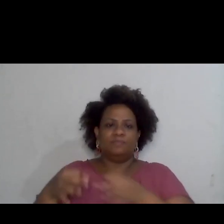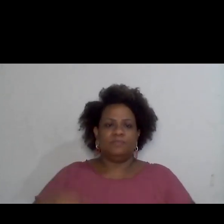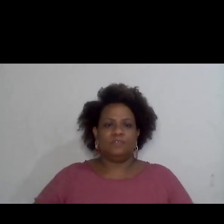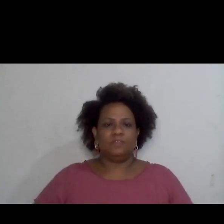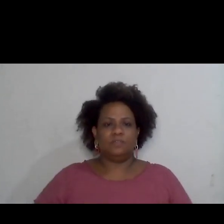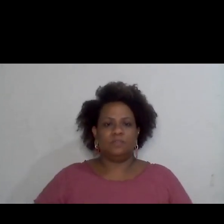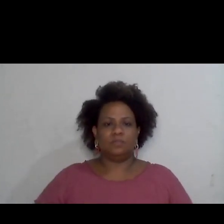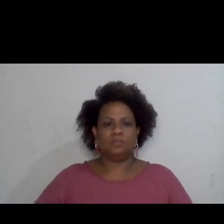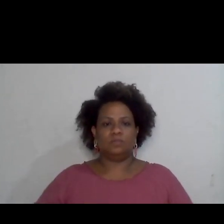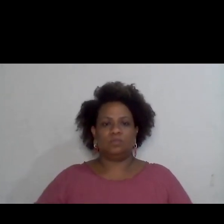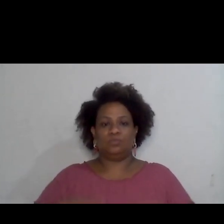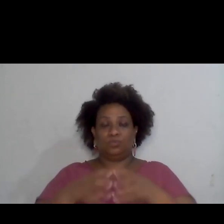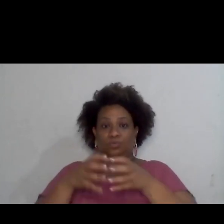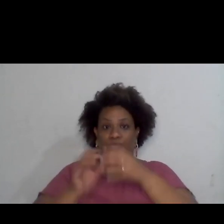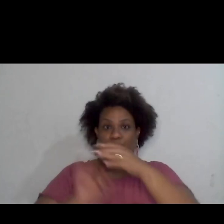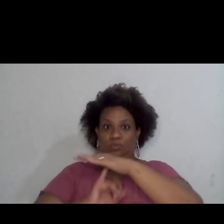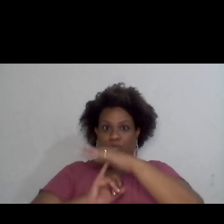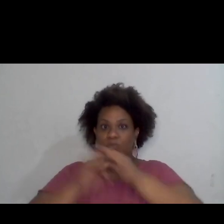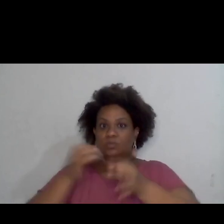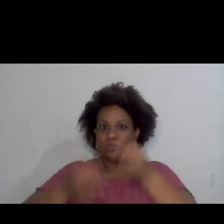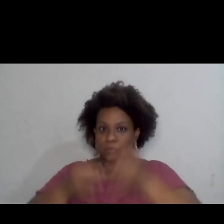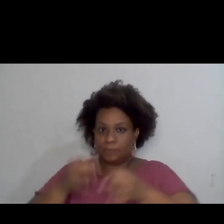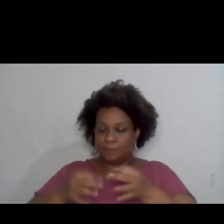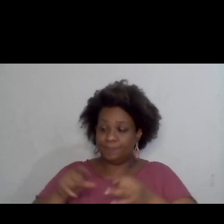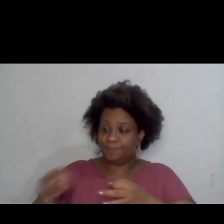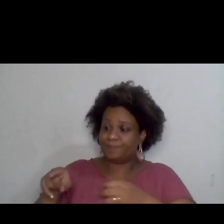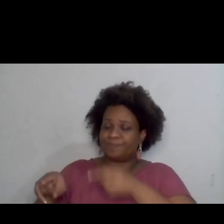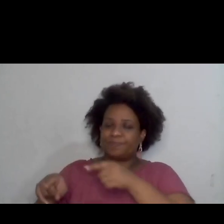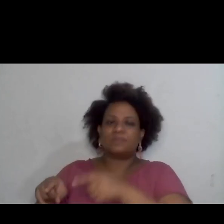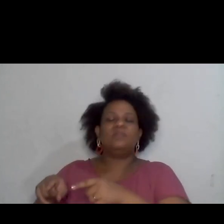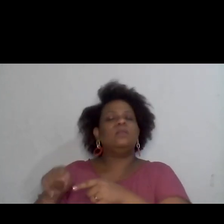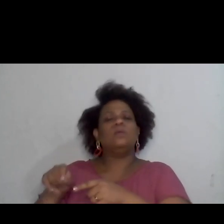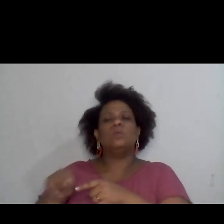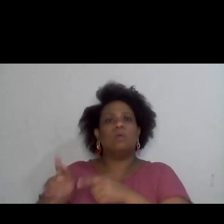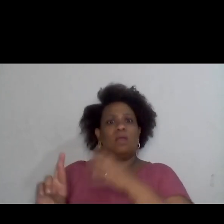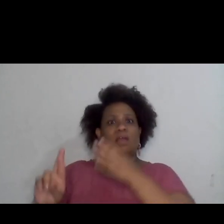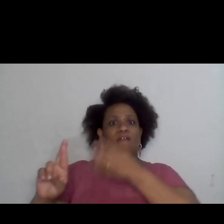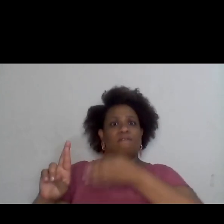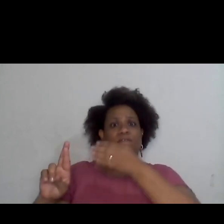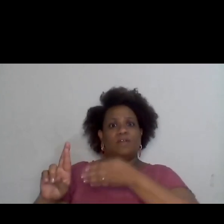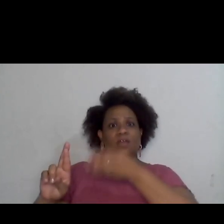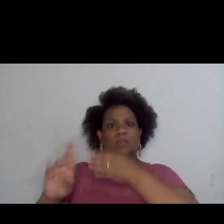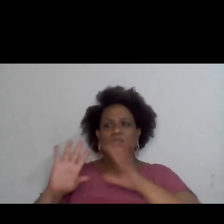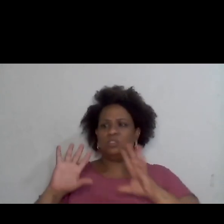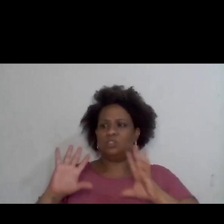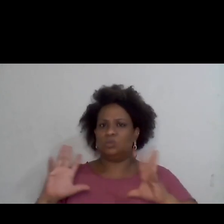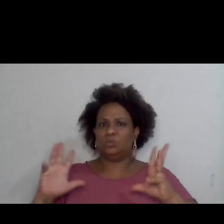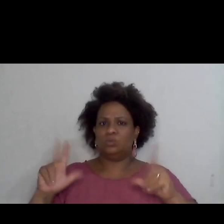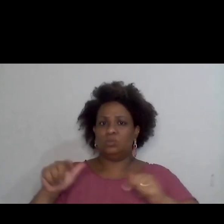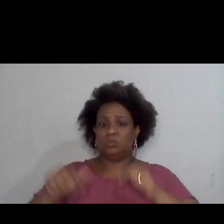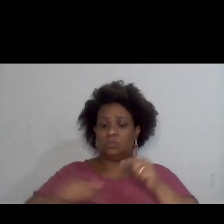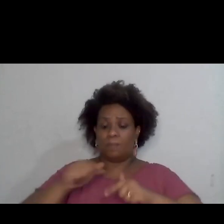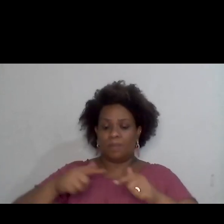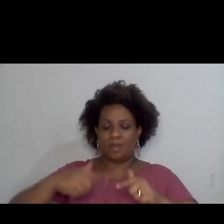Constituição e Justiça. Mas ele é muito referência para todas as ações de todas as linguagens nossas da